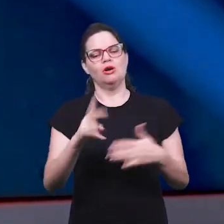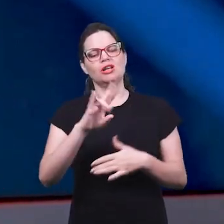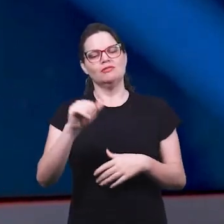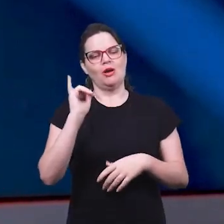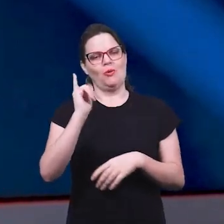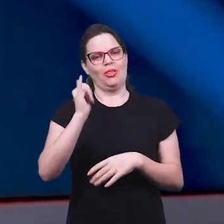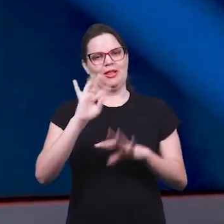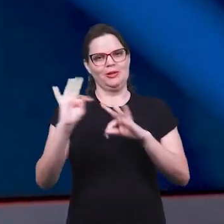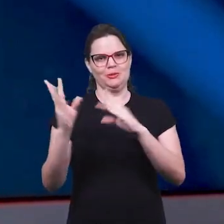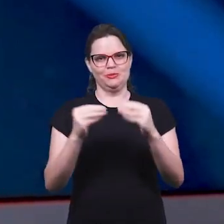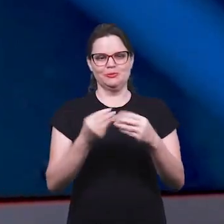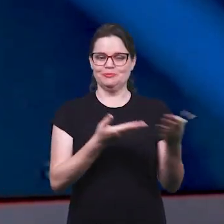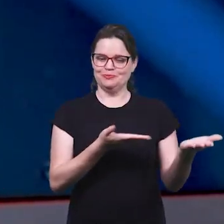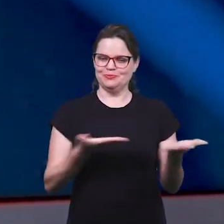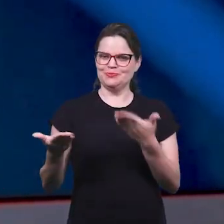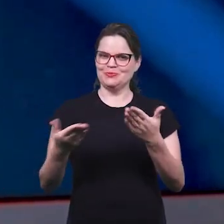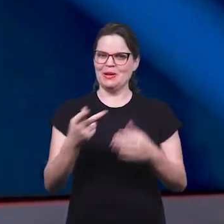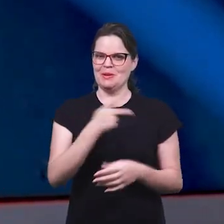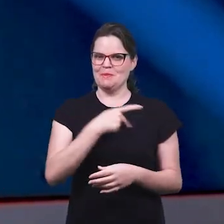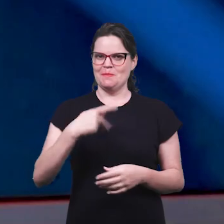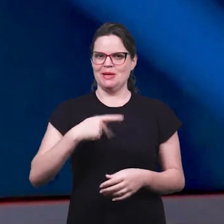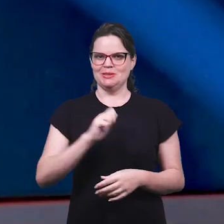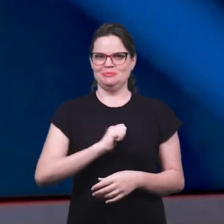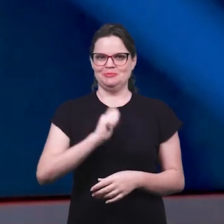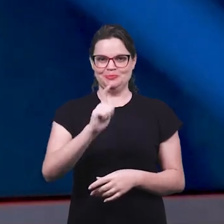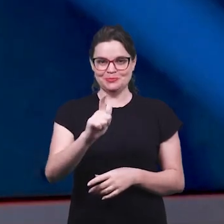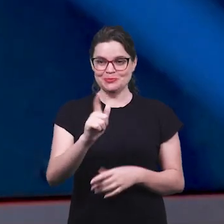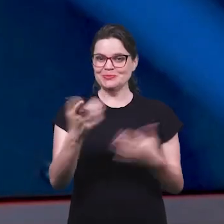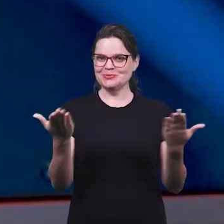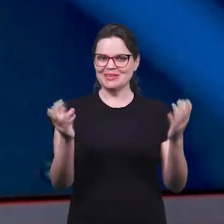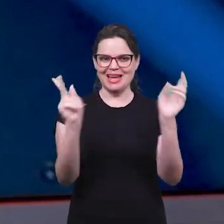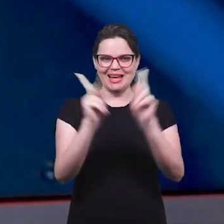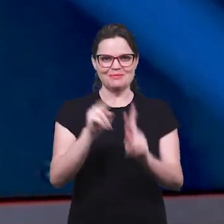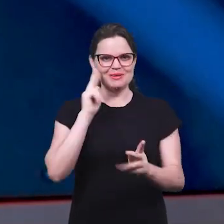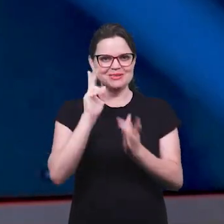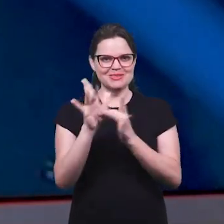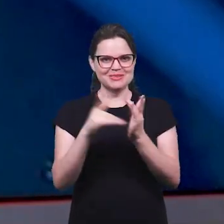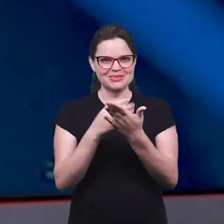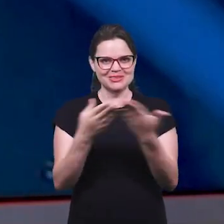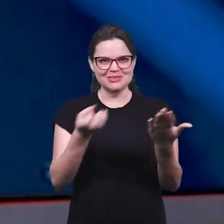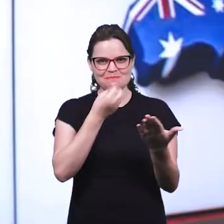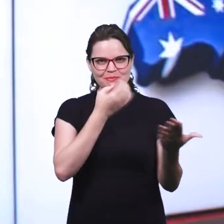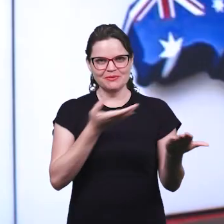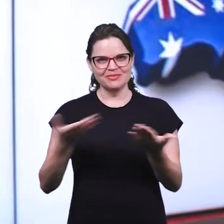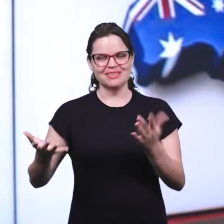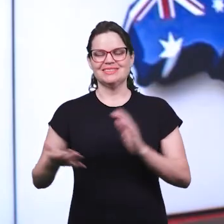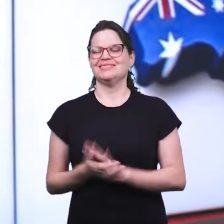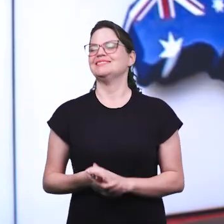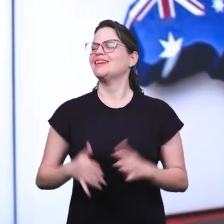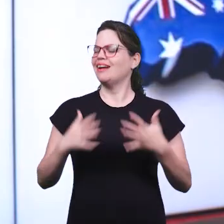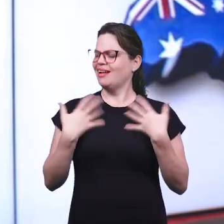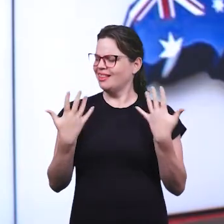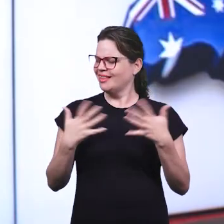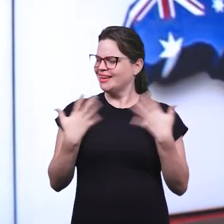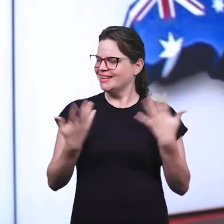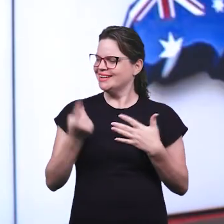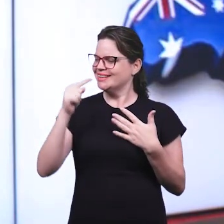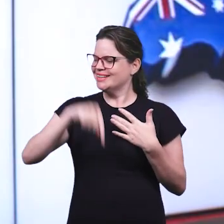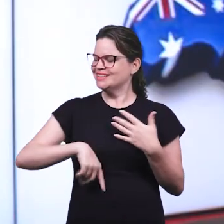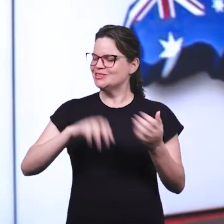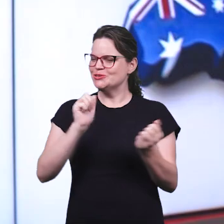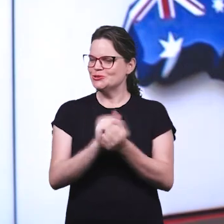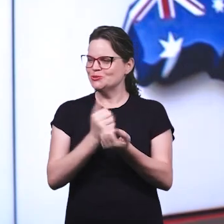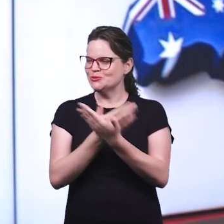Bom, vamos chamar aqui o pastor Alexandre Gueiros. Pastor Alexandre, a paz do Senhor, seja bem-vindo a esta série. É uma alegria para mim estar